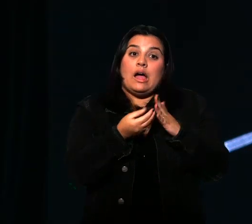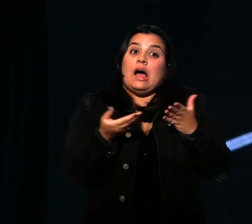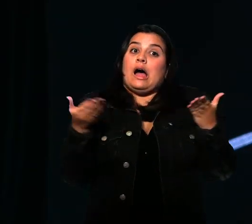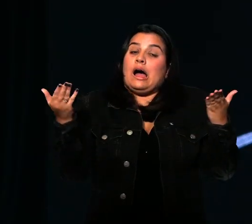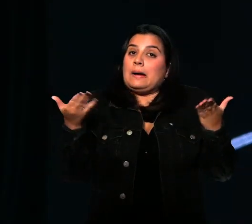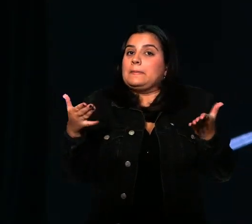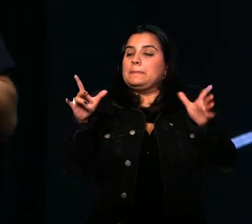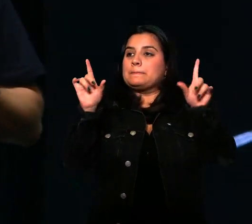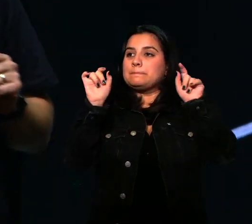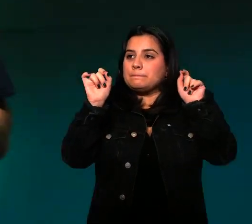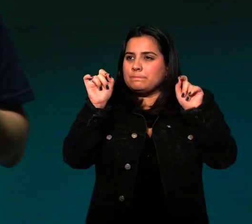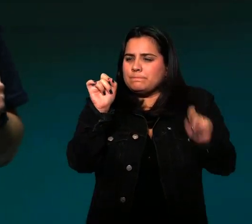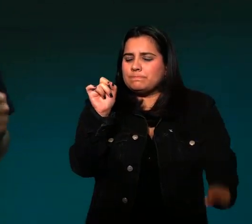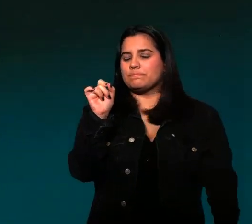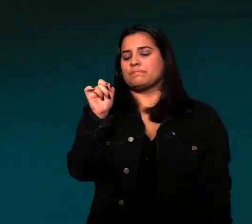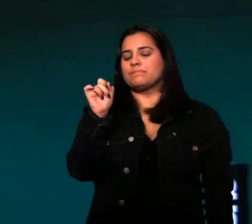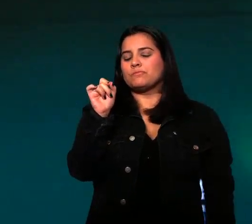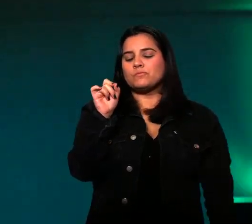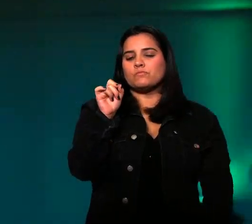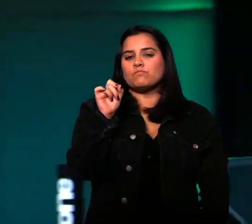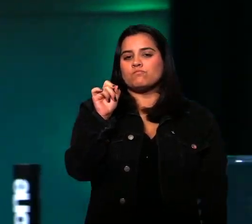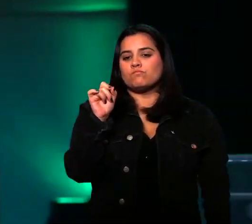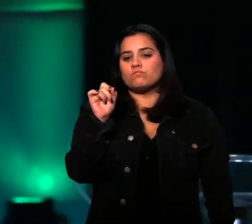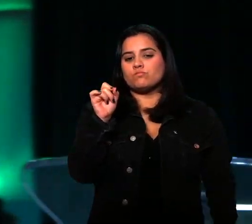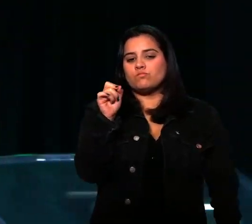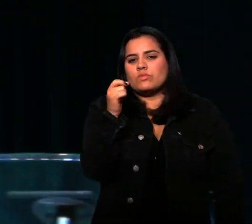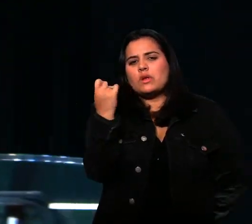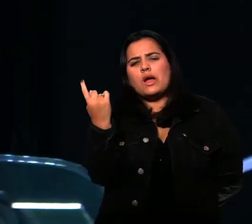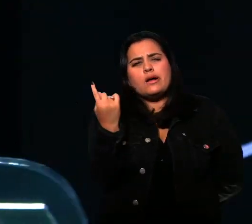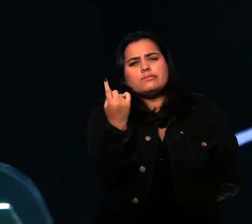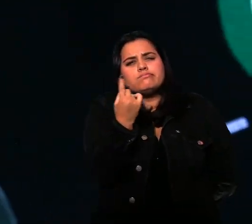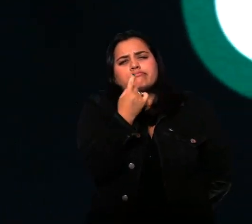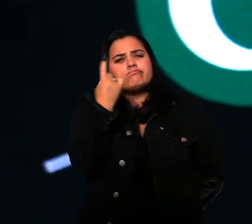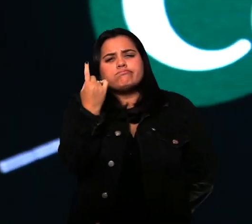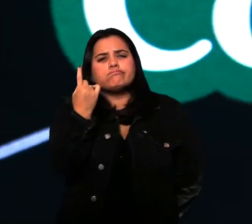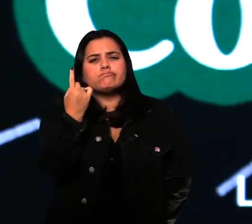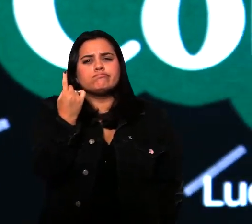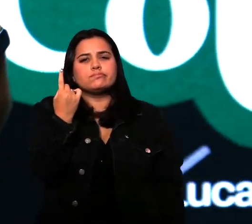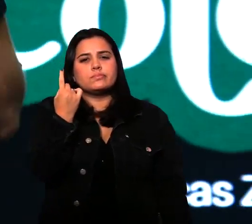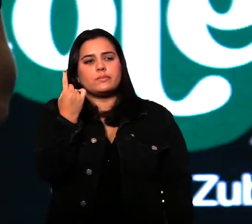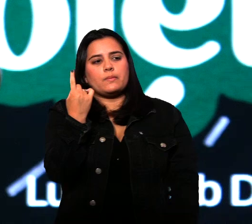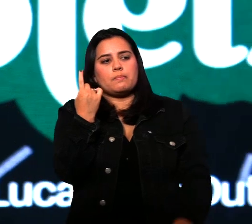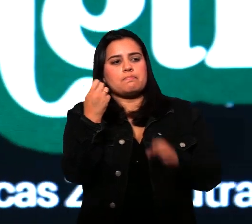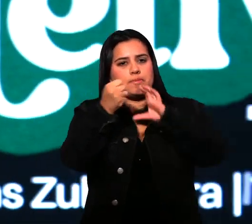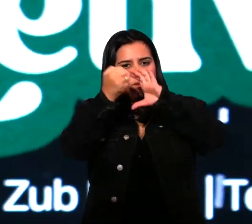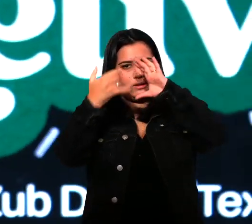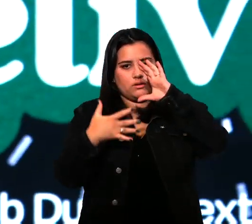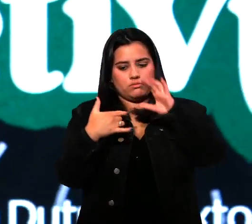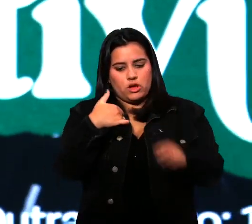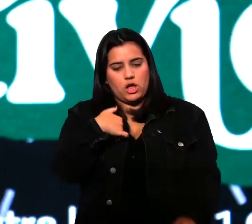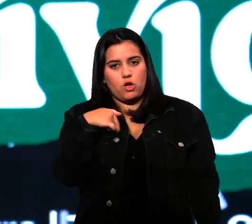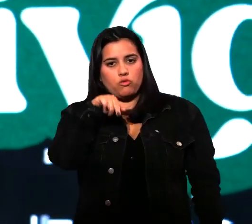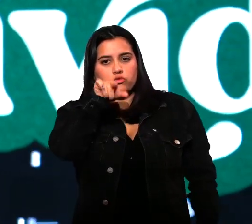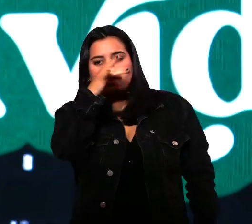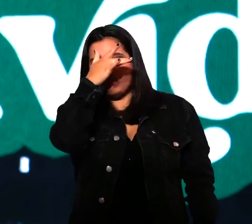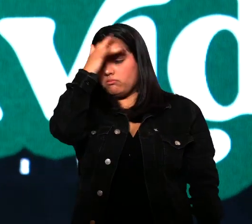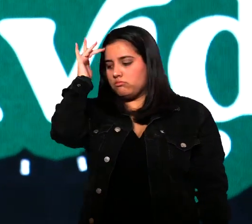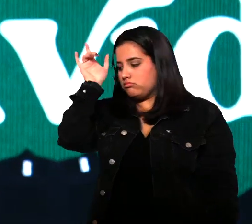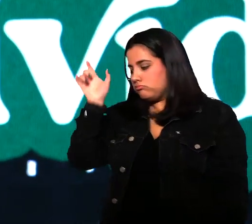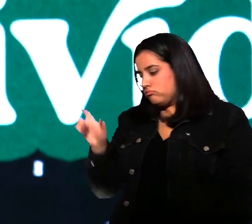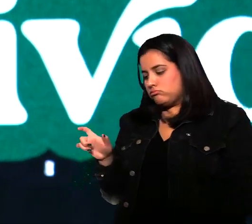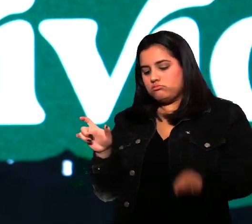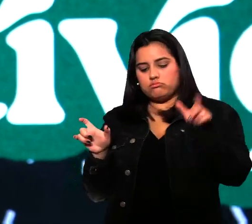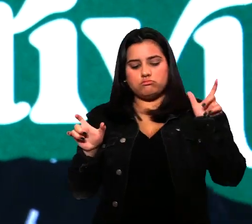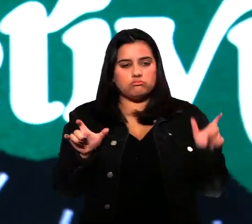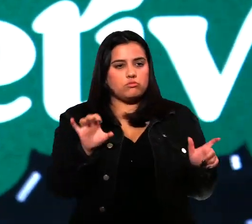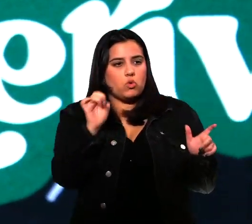interessante com relação à coletividade é que o único elemento que é capaz de fazer com que eu, você, a pessoa que está do teu lado ou atrás